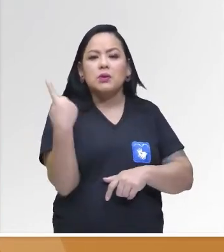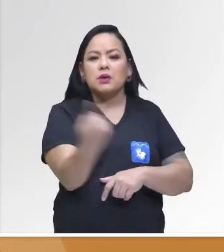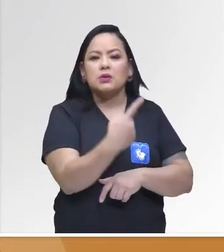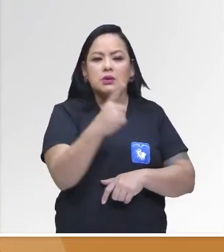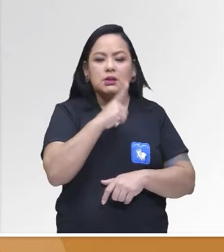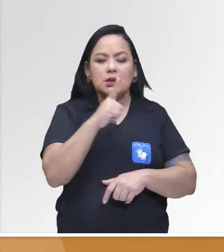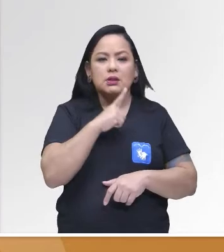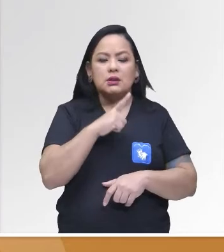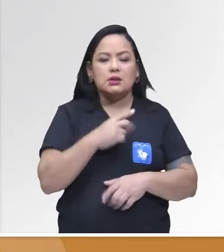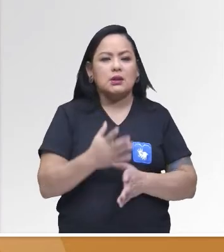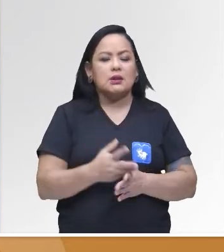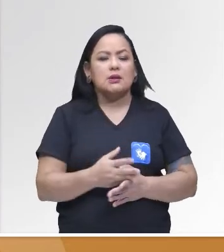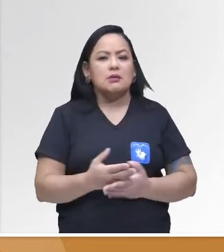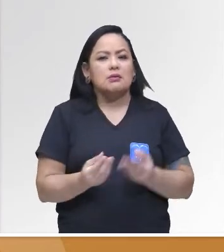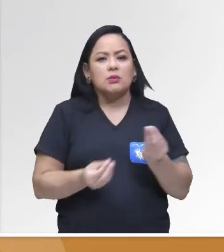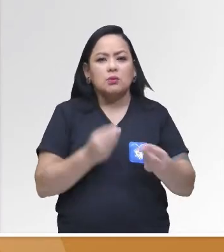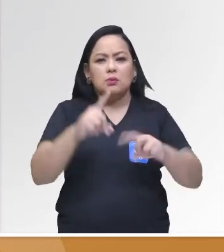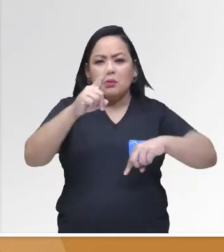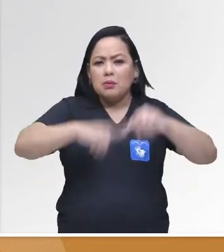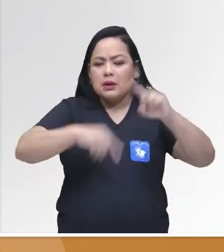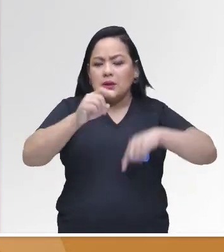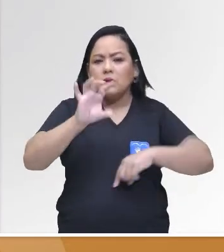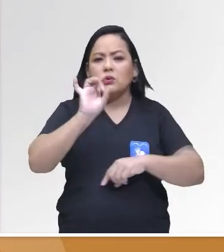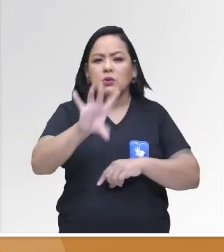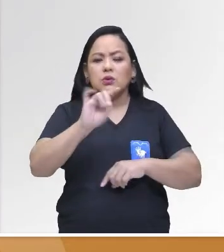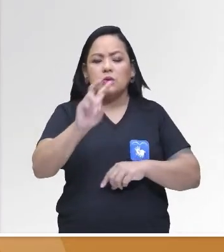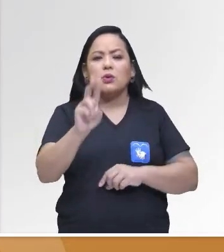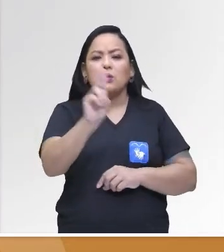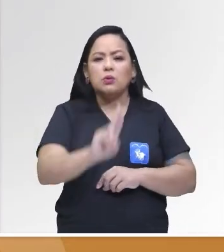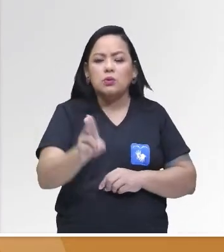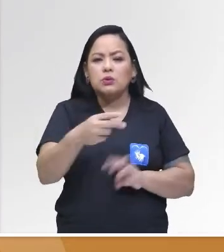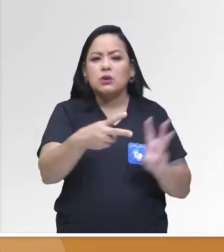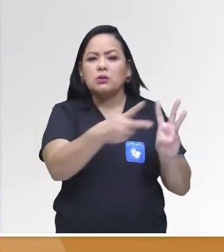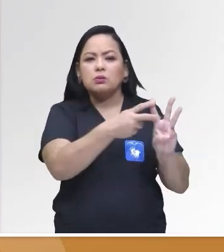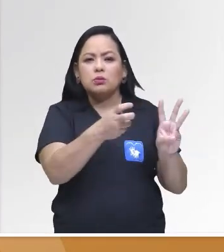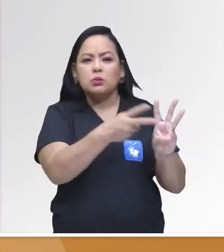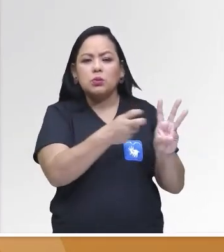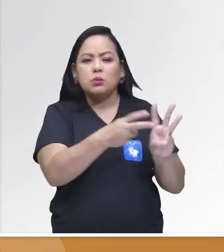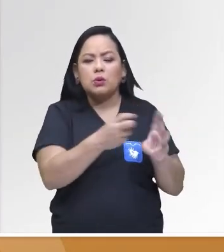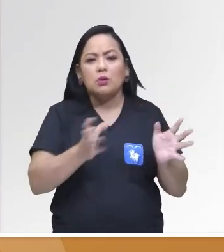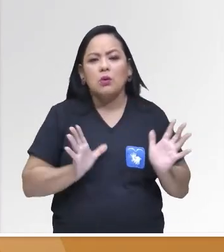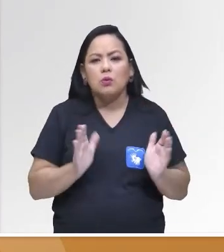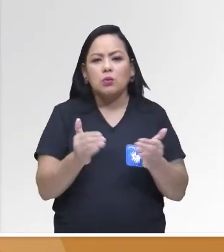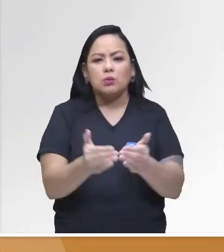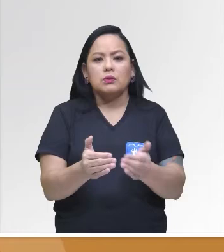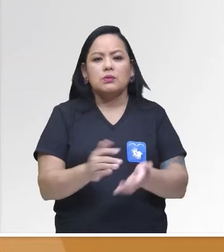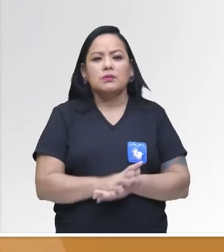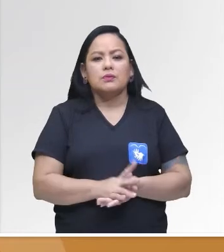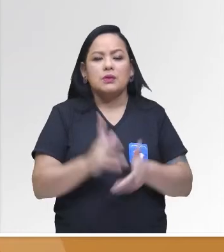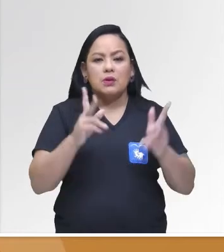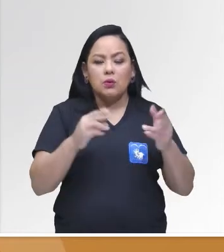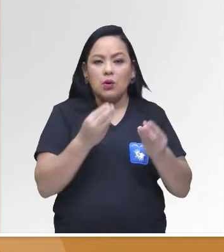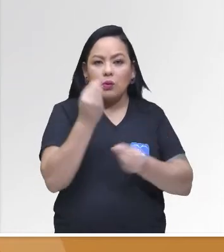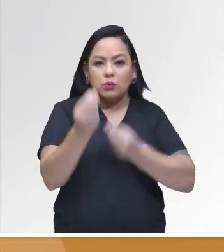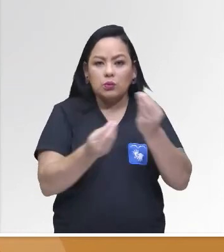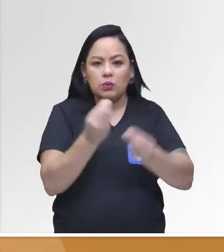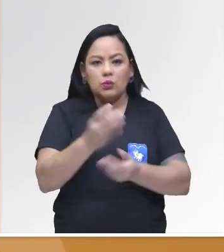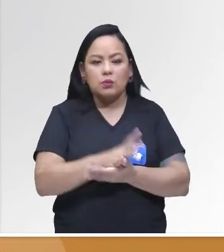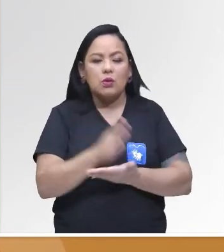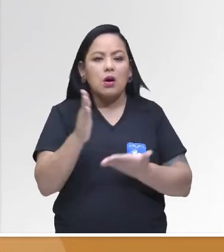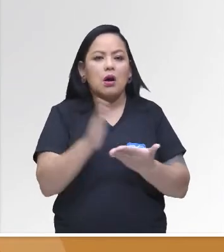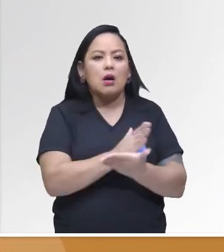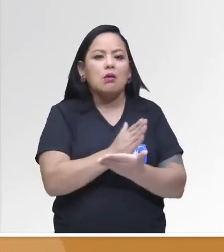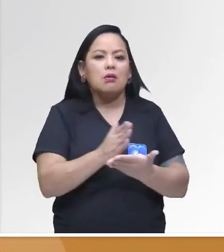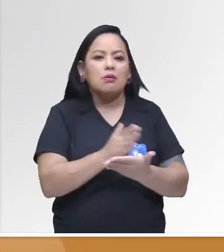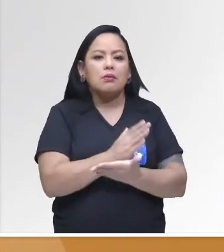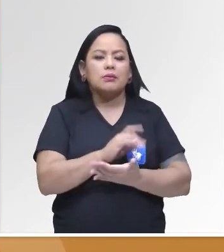um objeto daquele que só é utilizado lá na comunidade indígena. Assim como